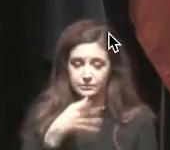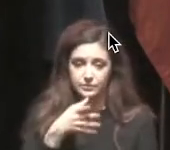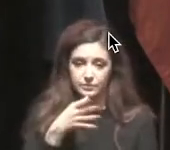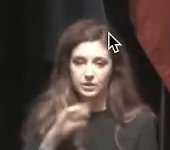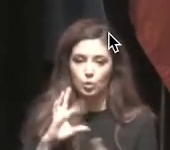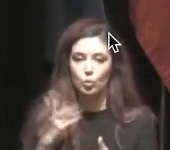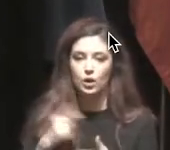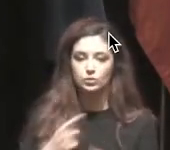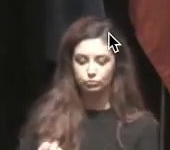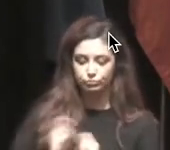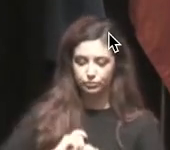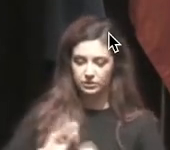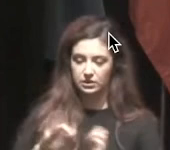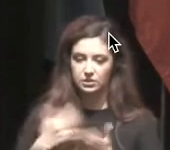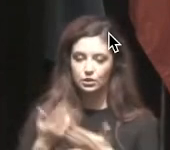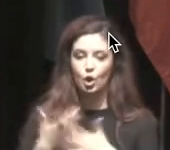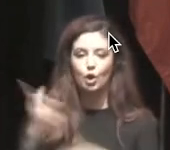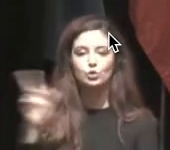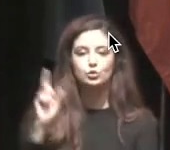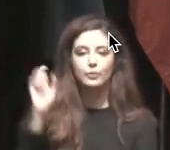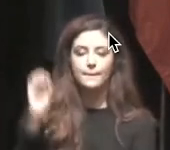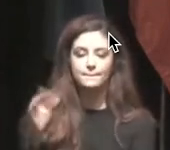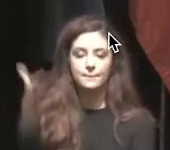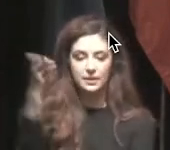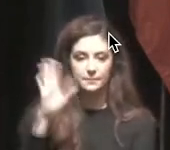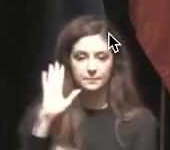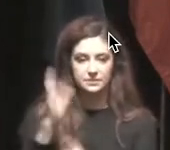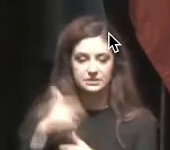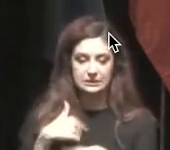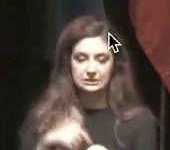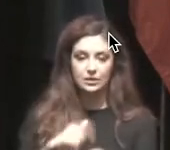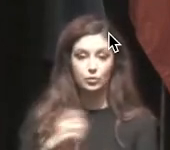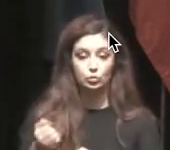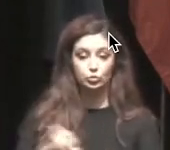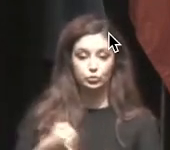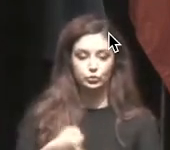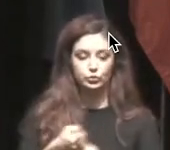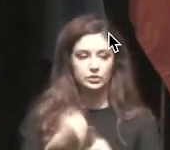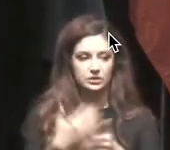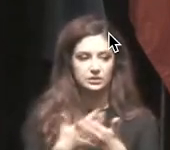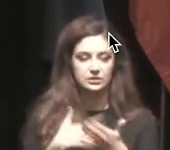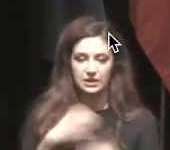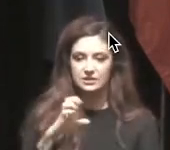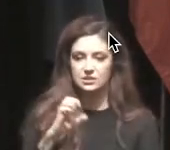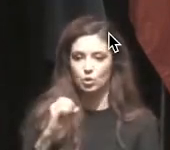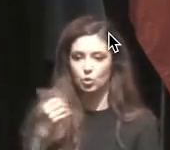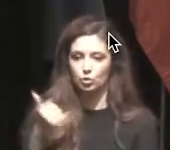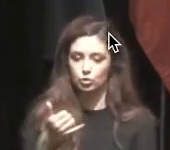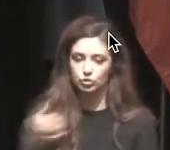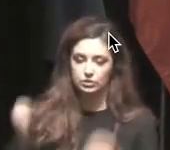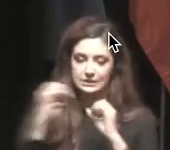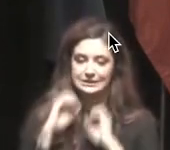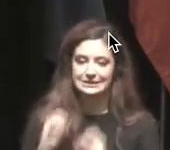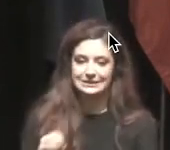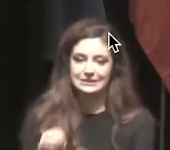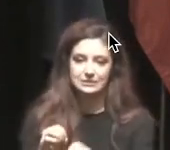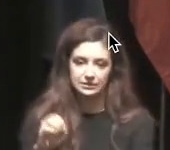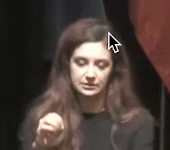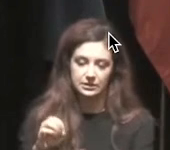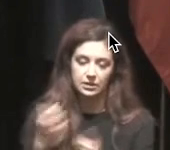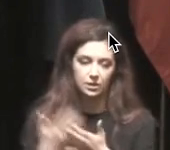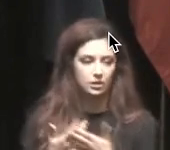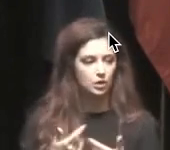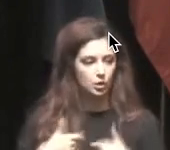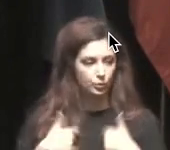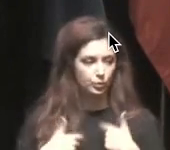tomada de posse, nos disse que Lisboa deveria ser pioneira na corrida contra o tempo e que deveria ser neutra em emissões de carbono. E que até por isso o Sr. Presidente